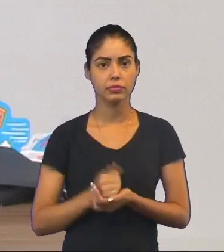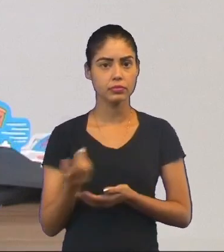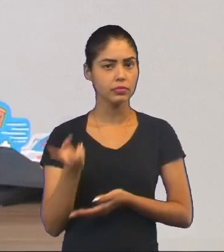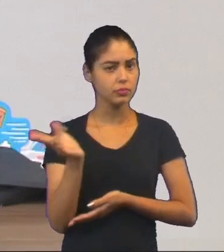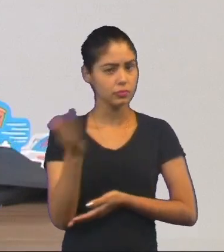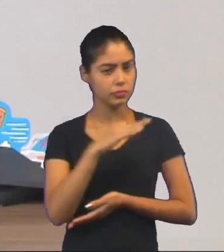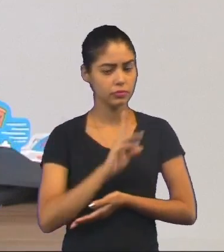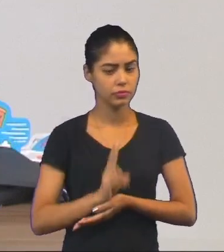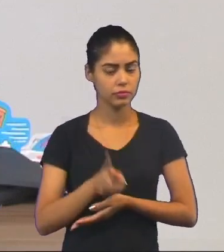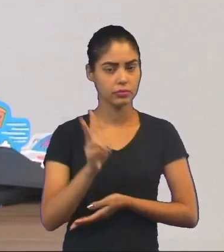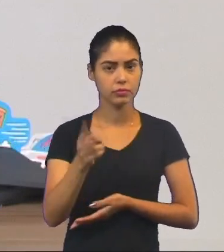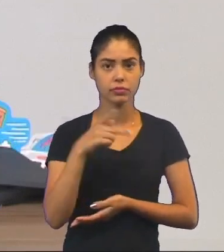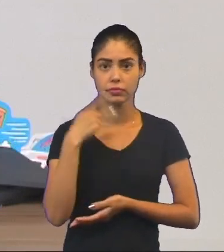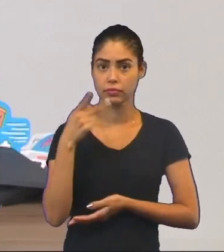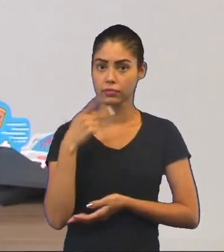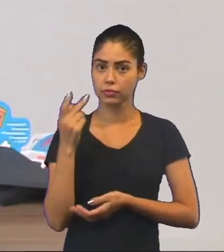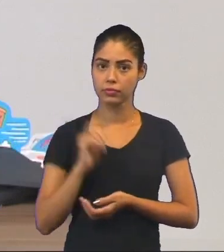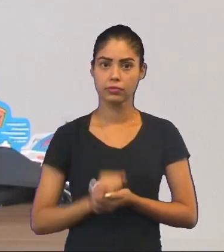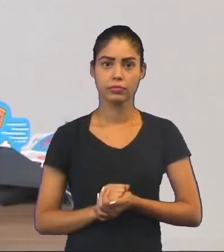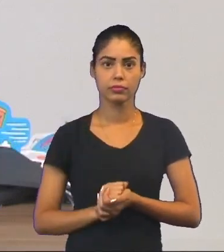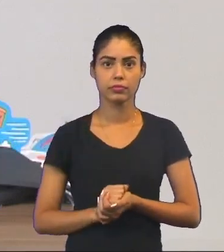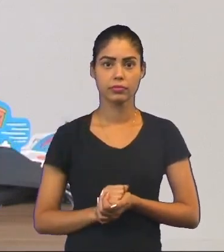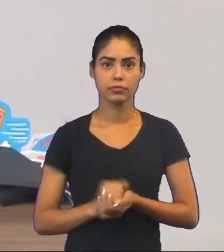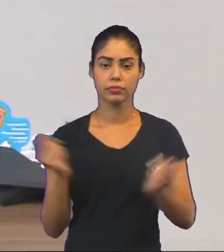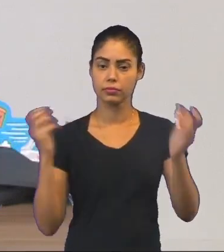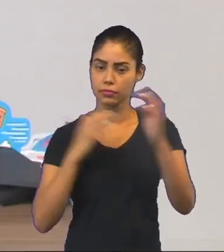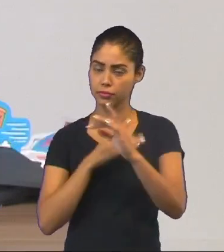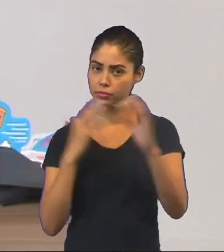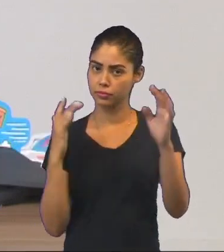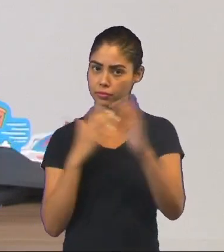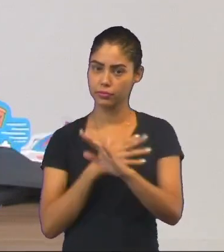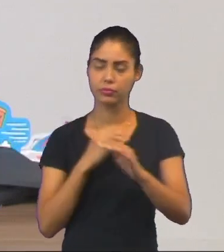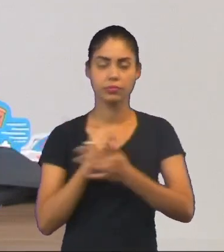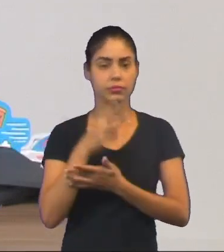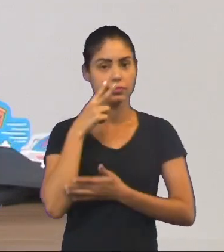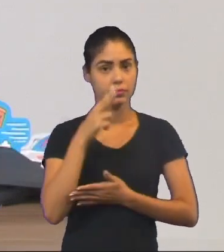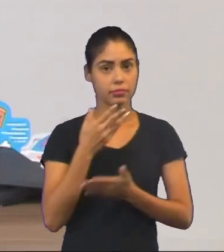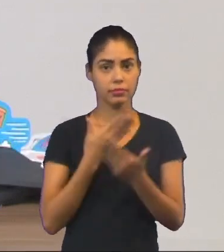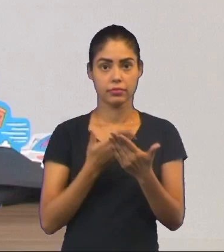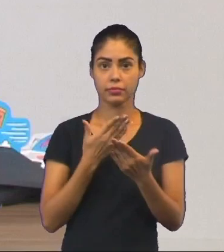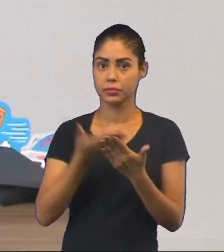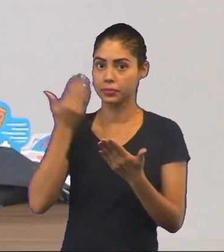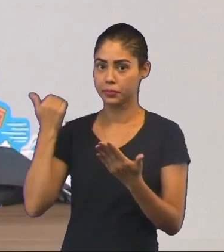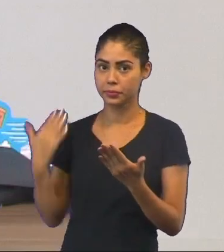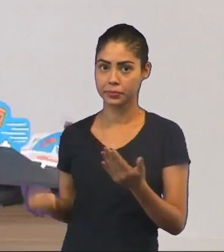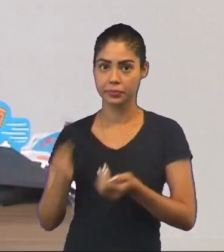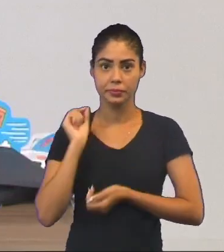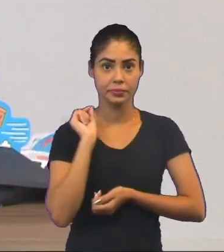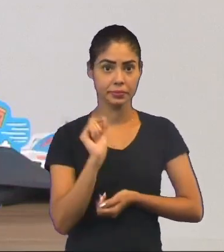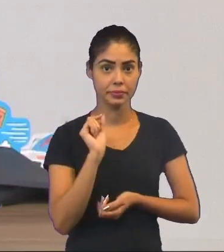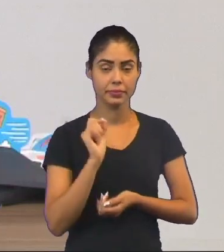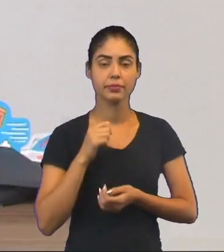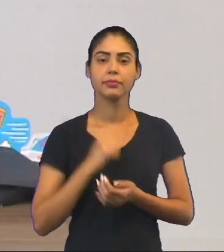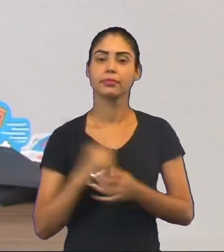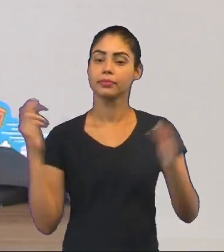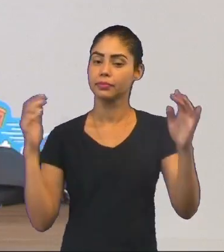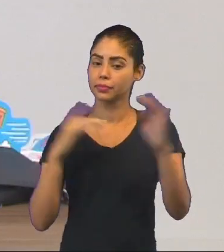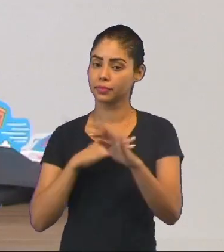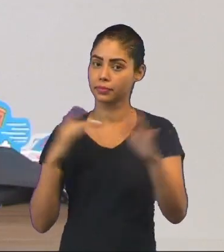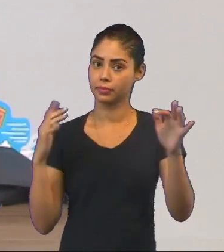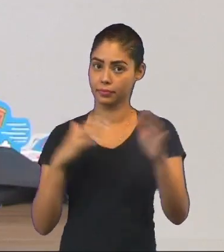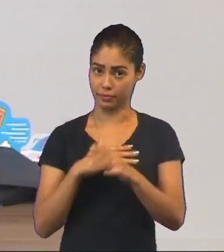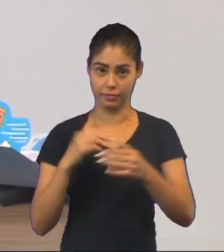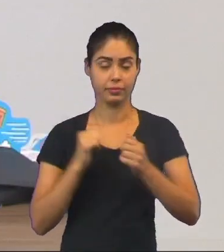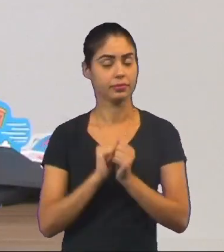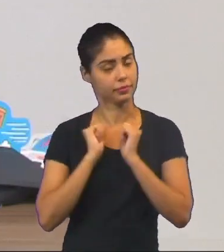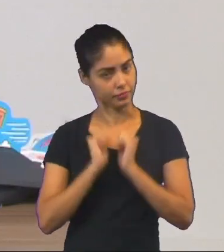Vamos continuar falando sobre os meios de transportes. Nós vimos na aula anterior que os meios de